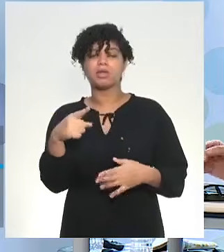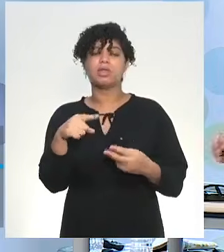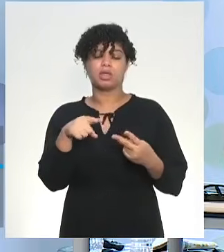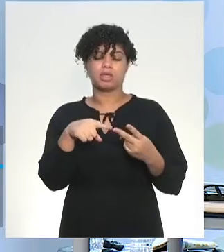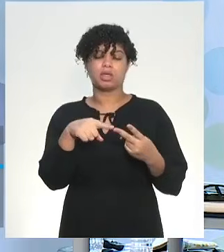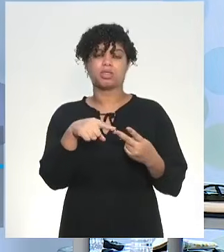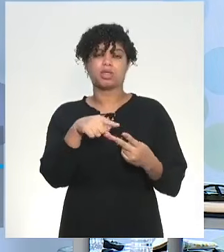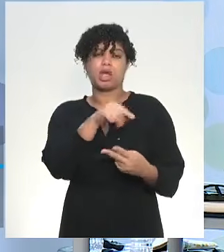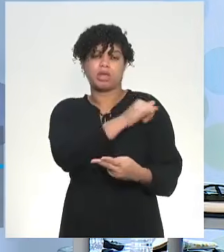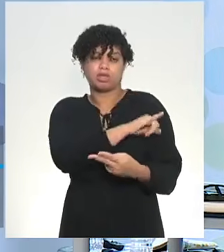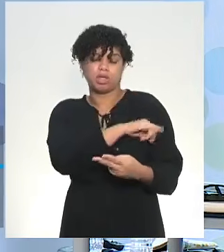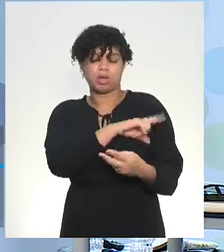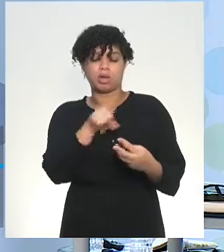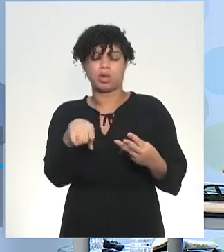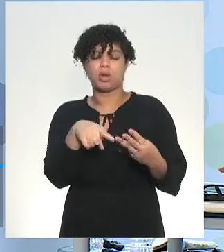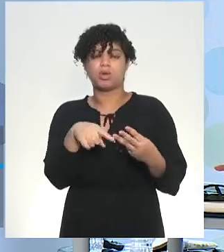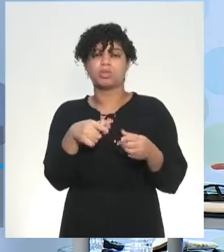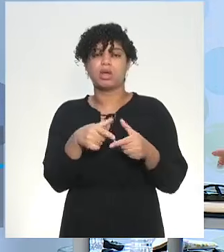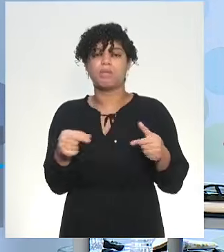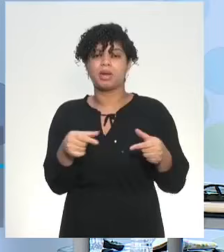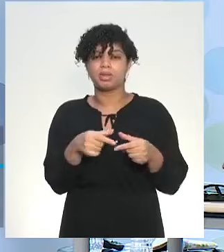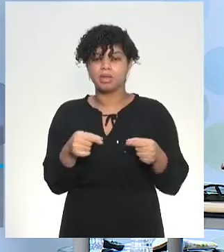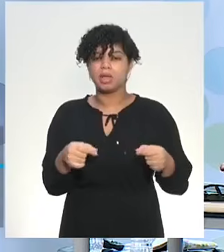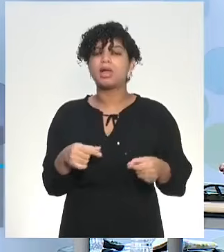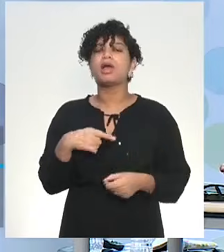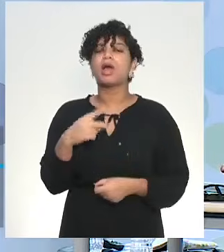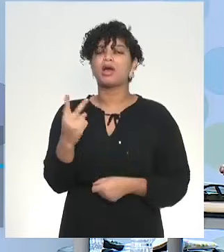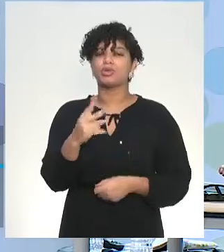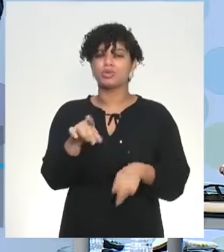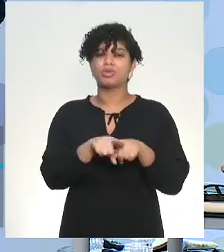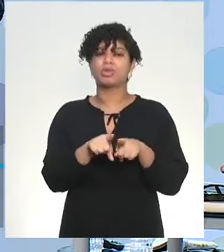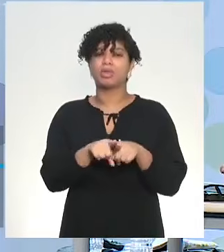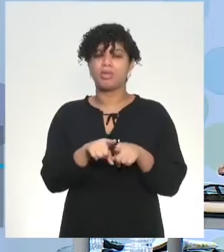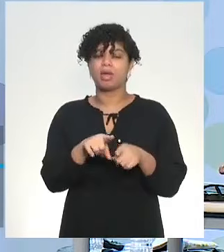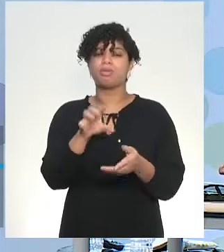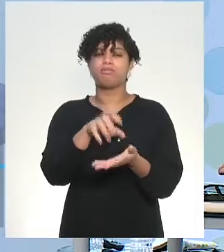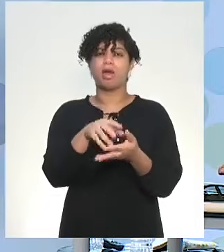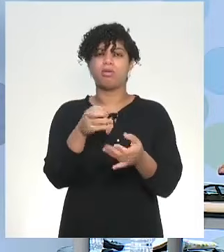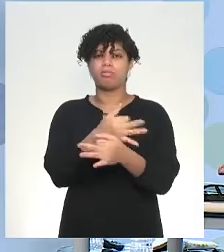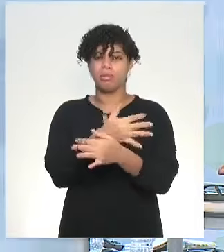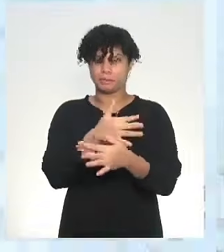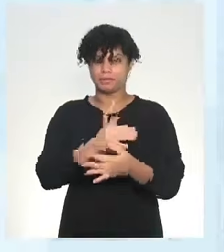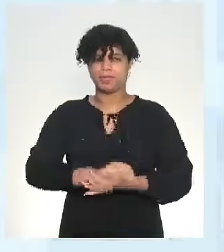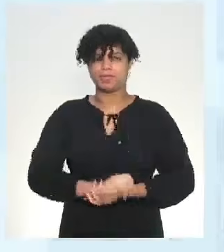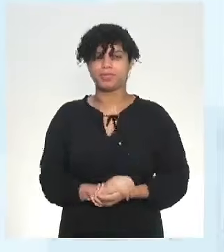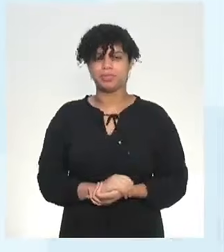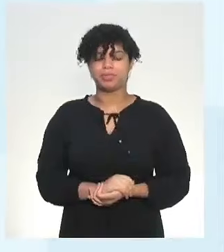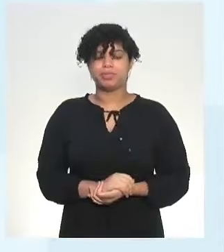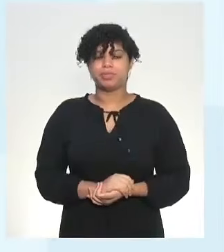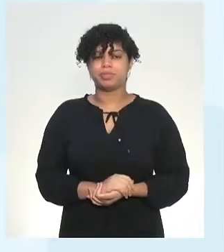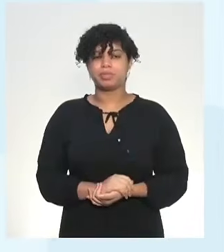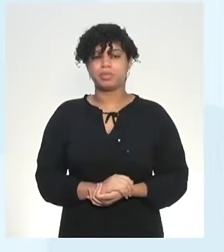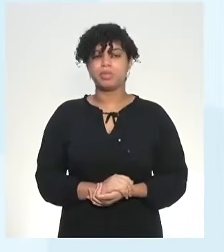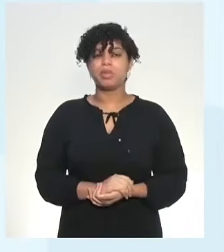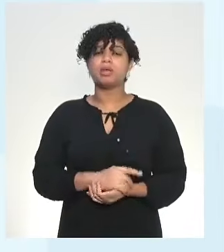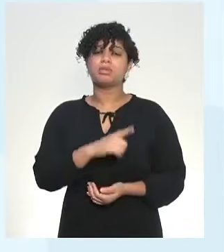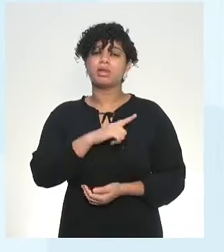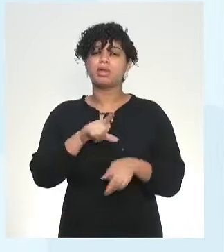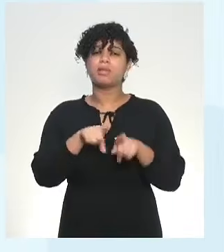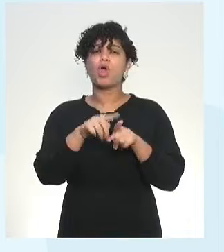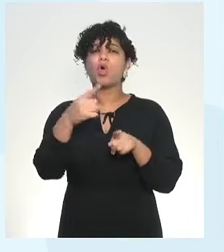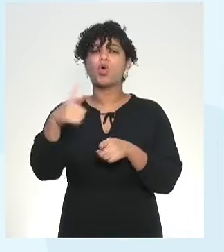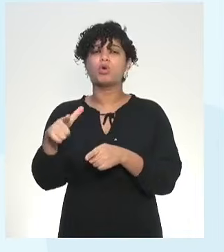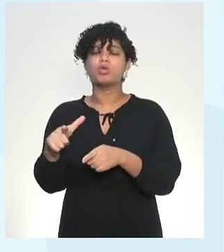e Brasília como metrópoles nacionais, tá certo? Vamos voltar lá no mapa. E aí nós temos as metrópoles, né? E